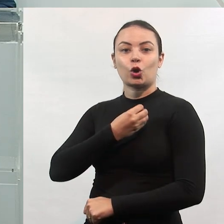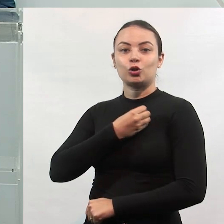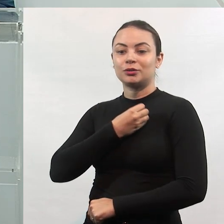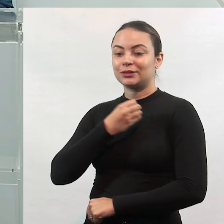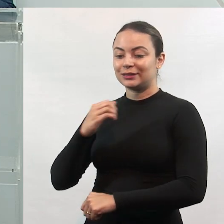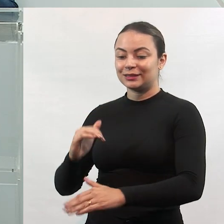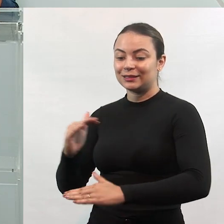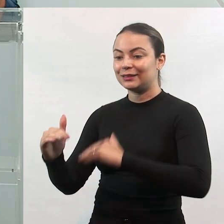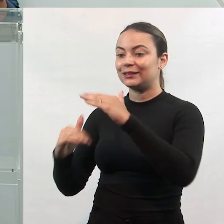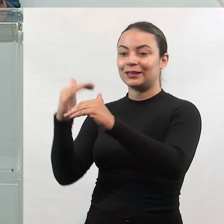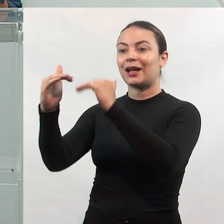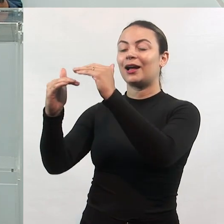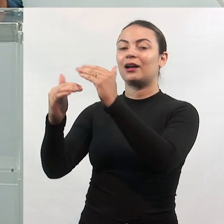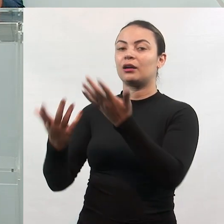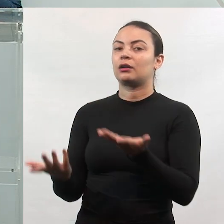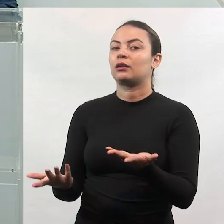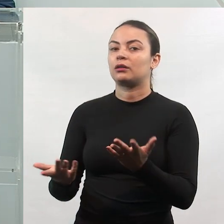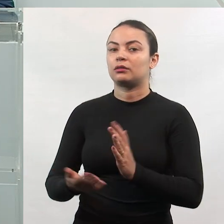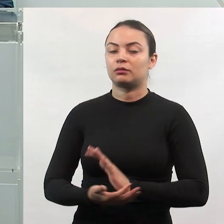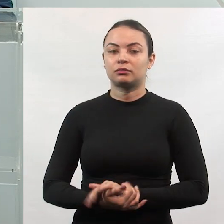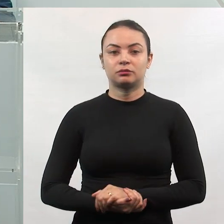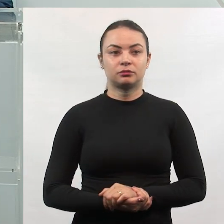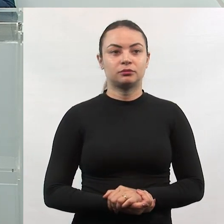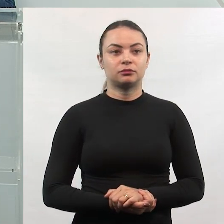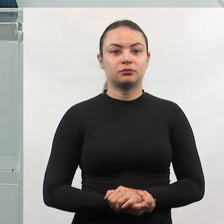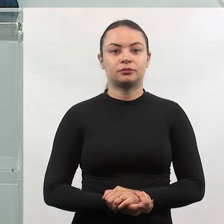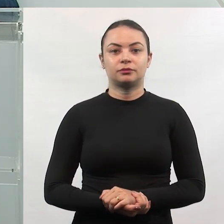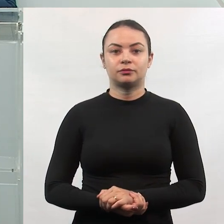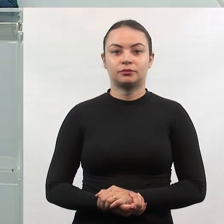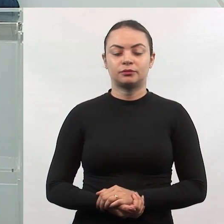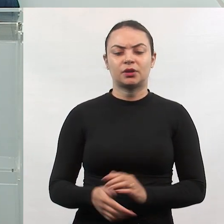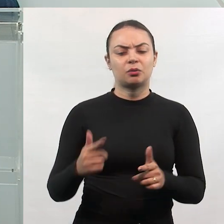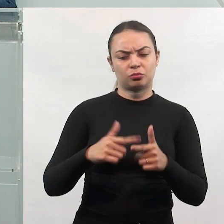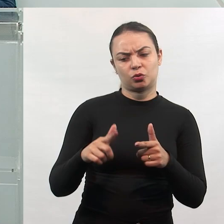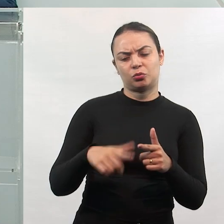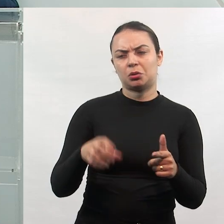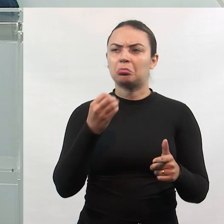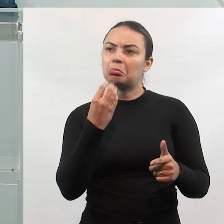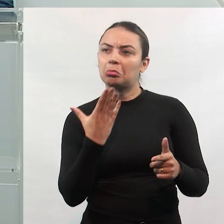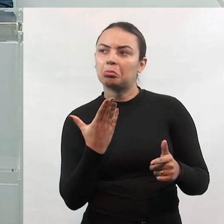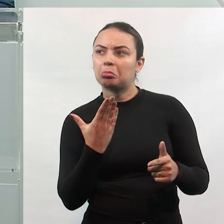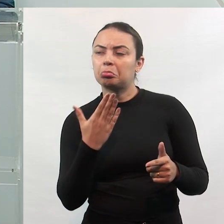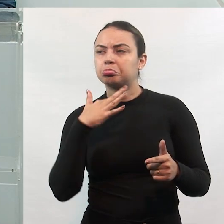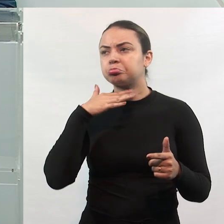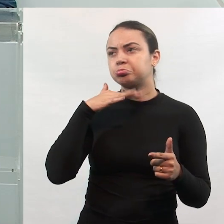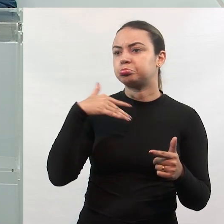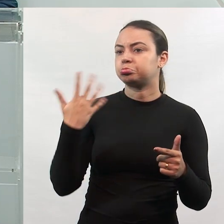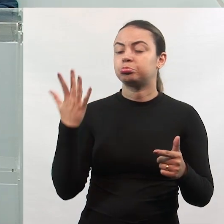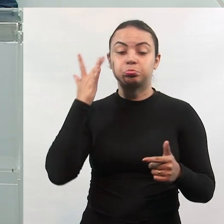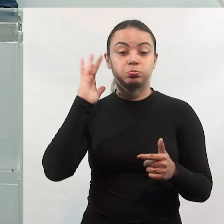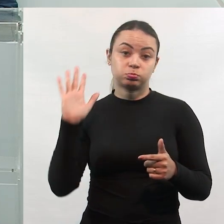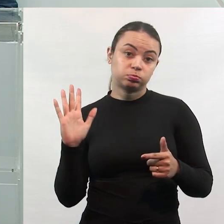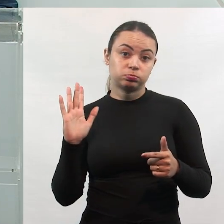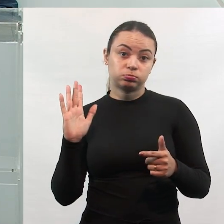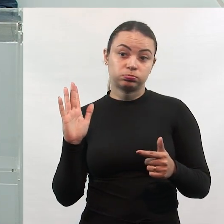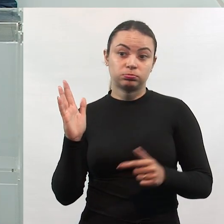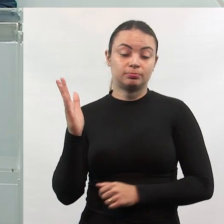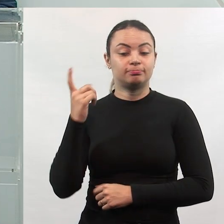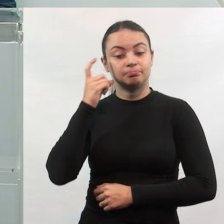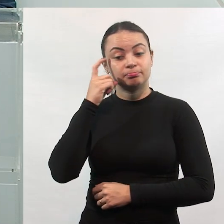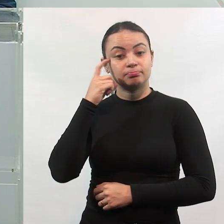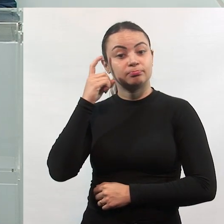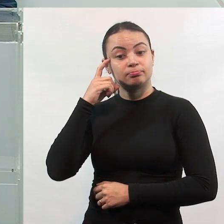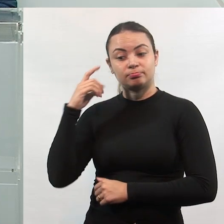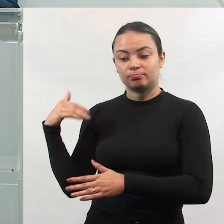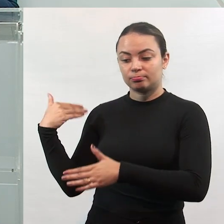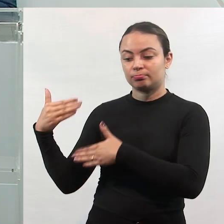É um problema interessante? Não sei, vamos ver, né? A gente vai afunilando essa busca a partir que a gente vai avançando na nossa